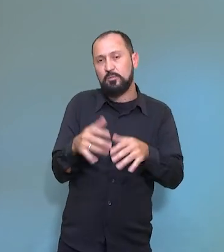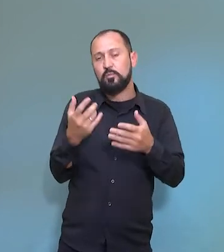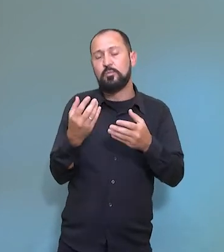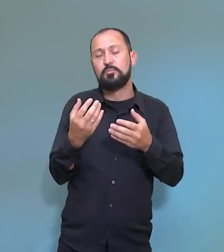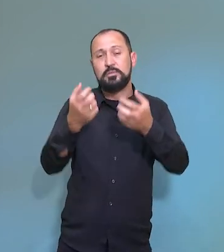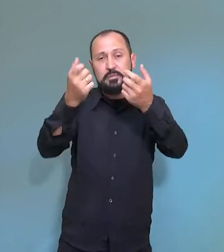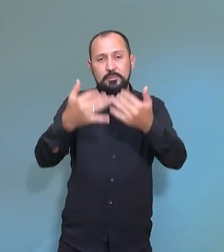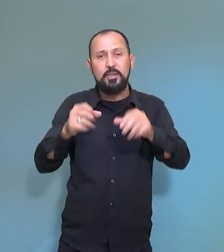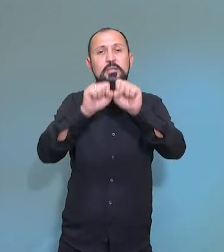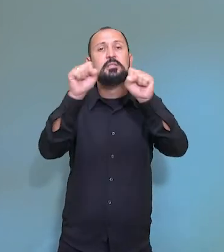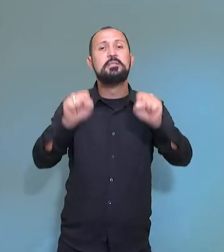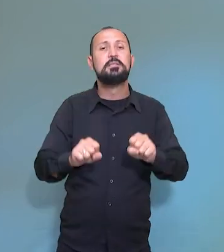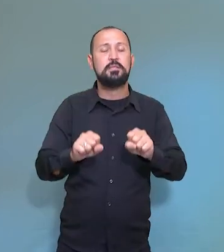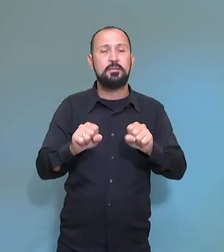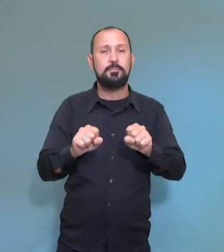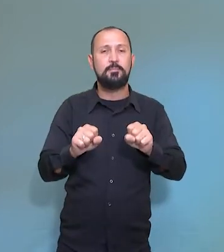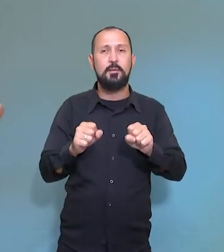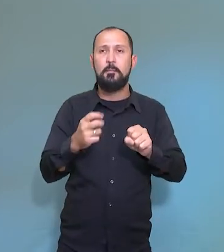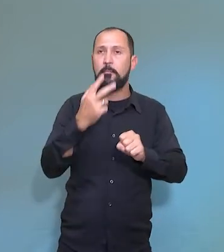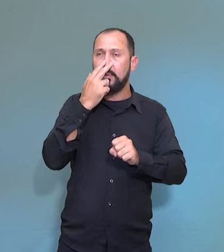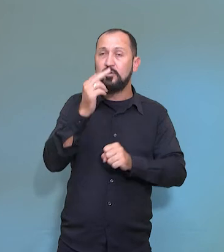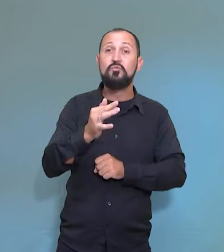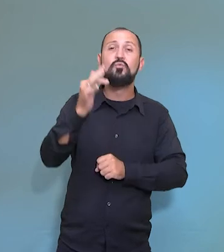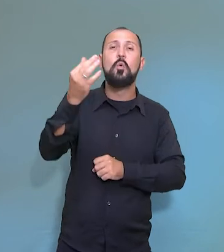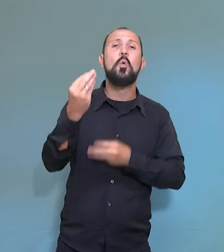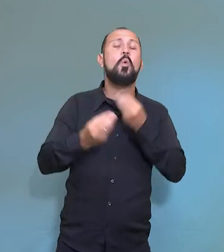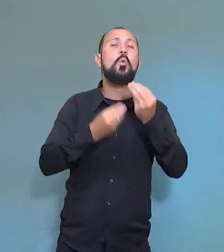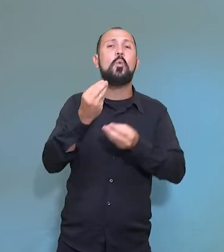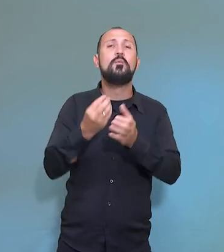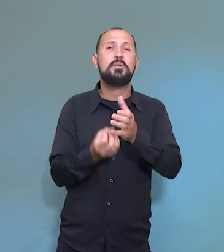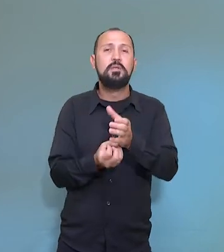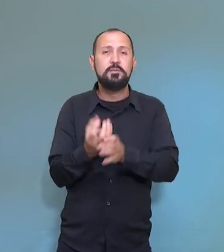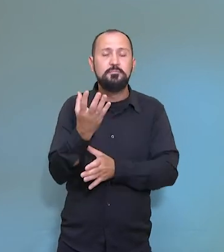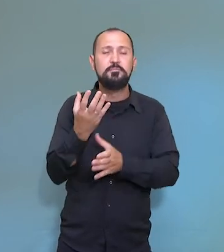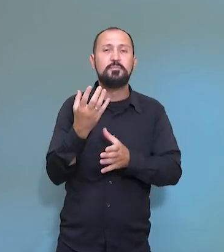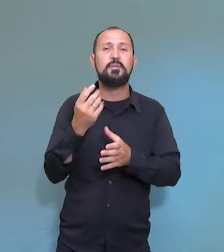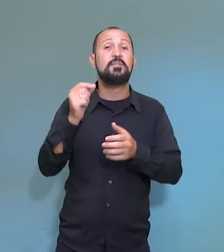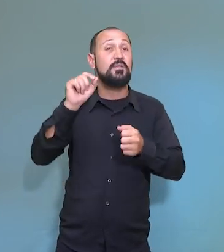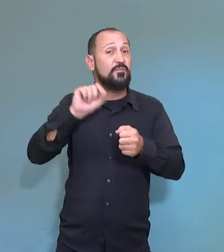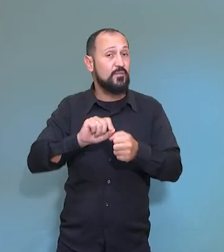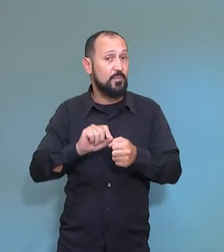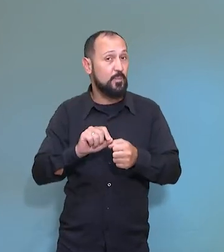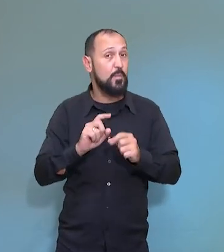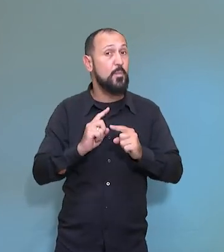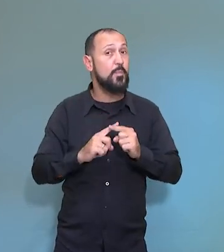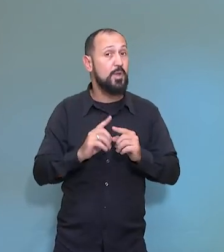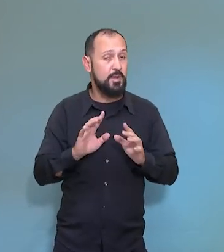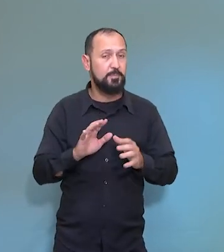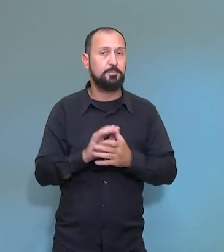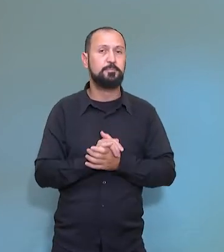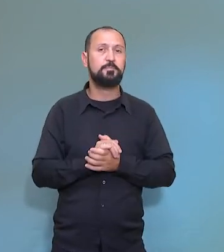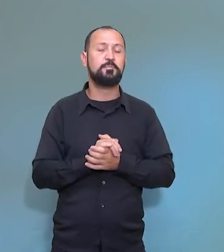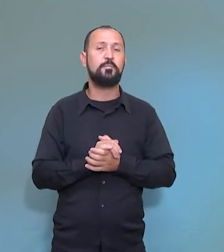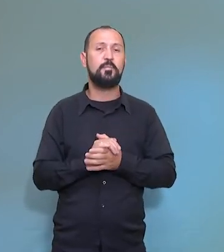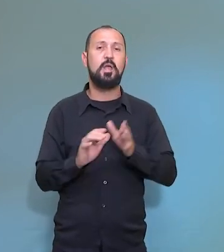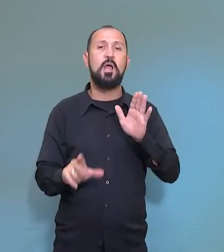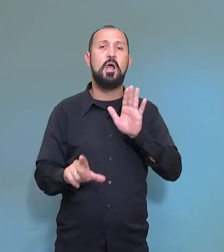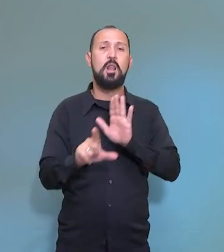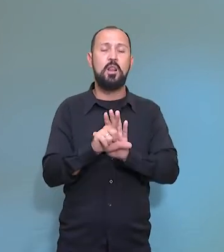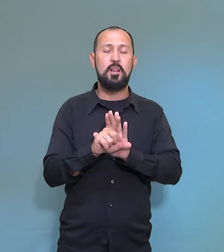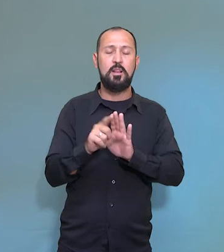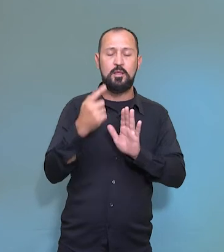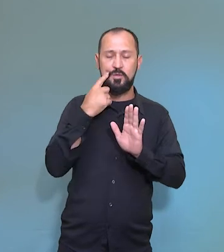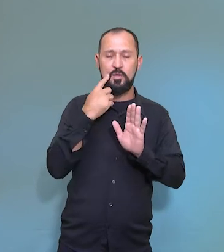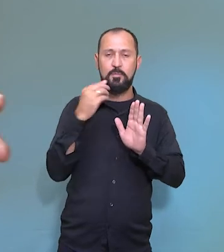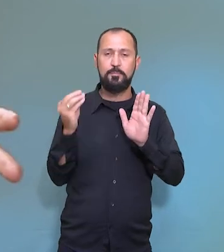que esse sistema, parece ser algo vultuoso, como que esse sistema vai ser criado e executado, né? Porque a